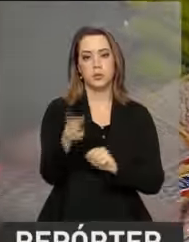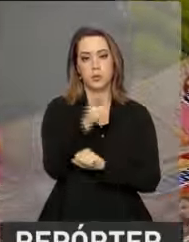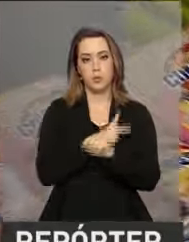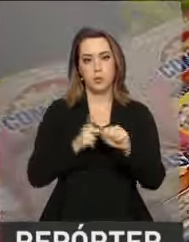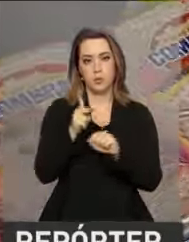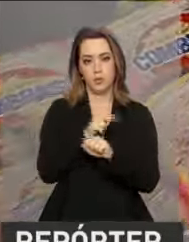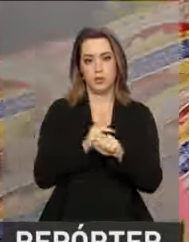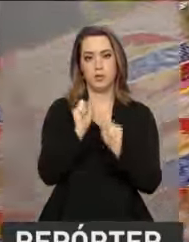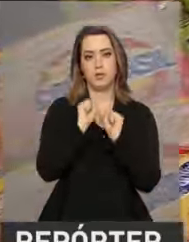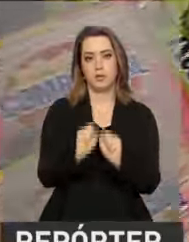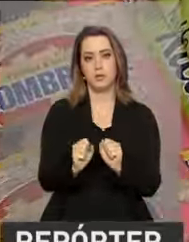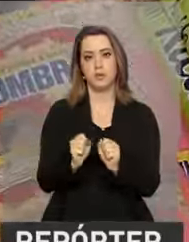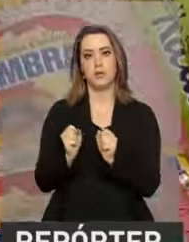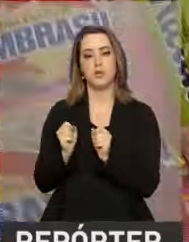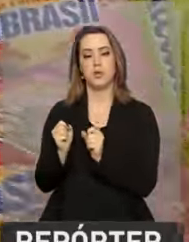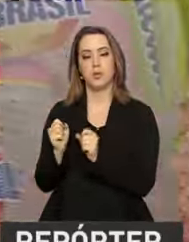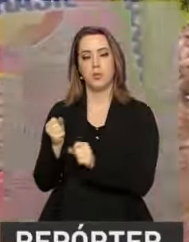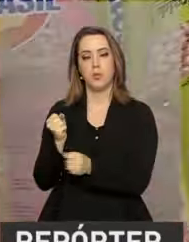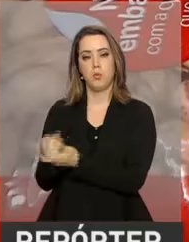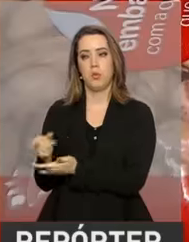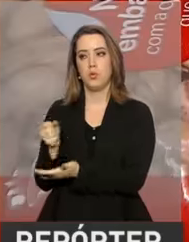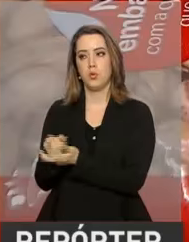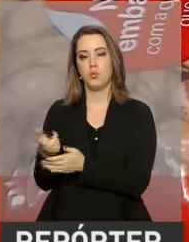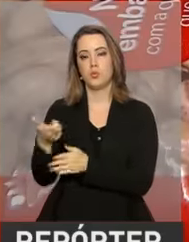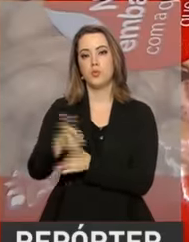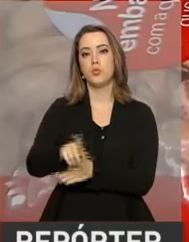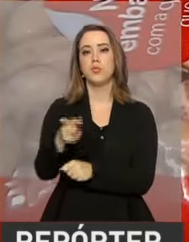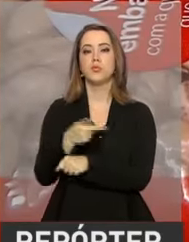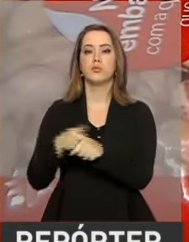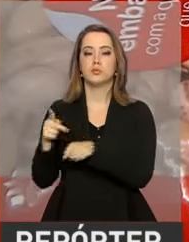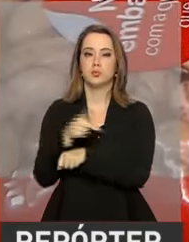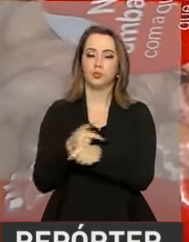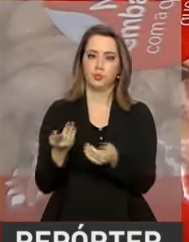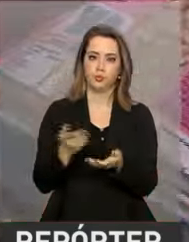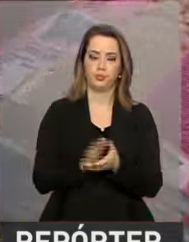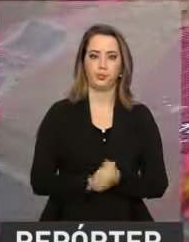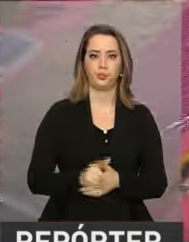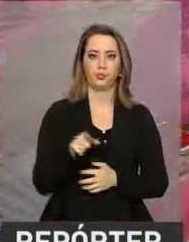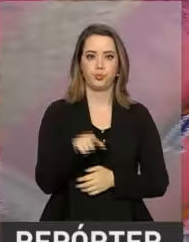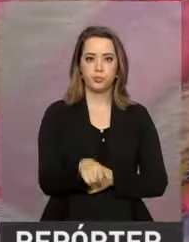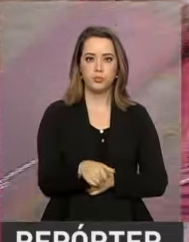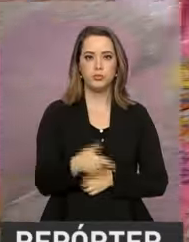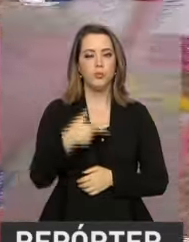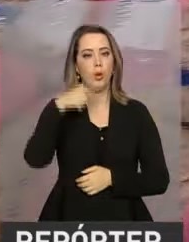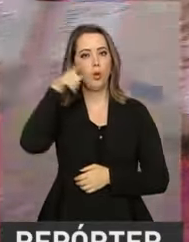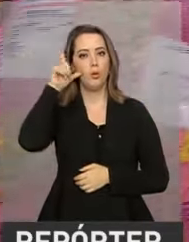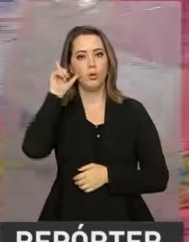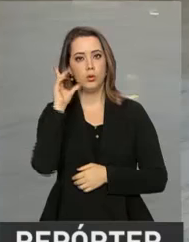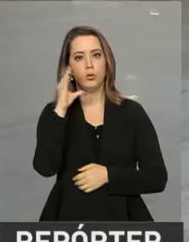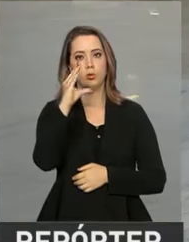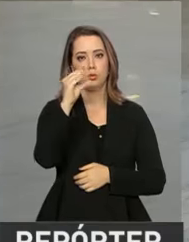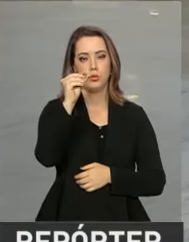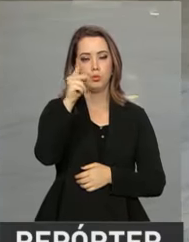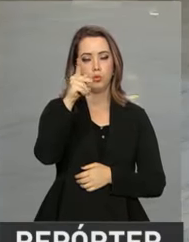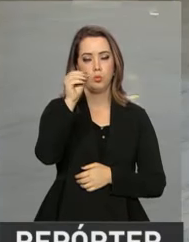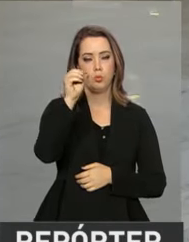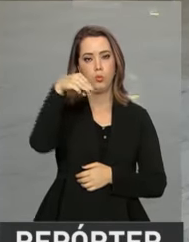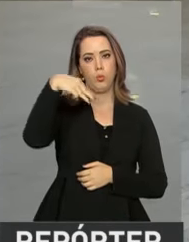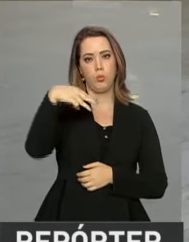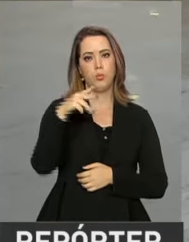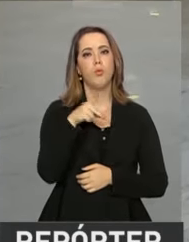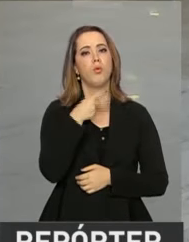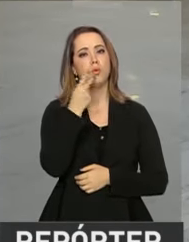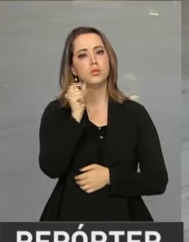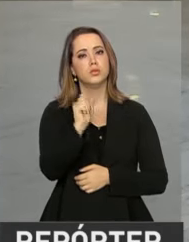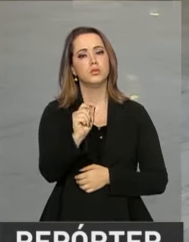países vizinhos da Argentina, do Paraguai e da Bolívia. Renata, ontem o COPOM, o comitê de política monetária, decidiu